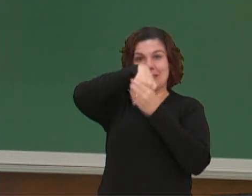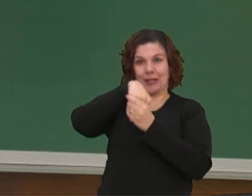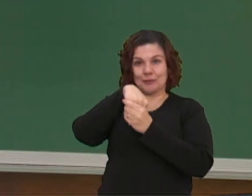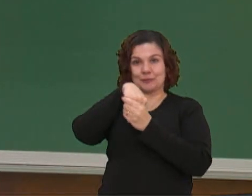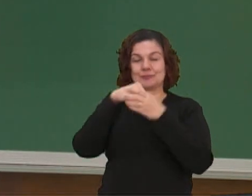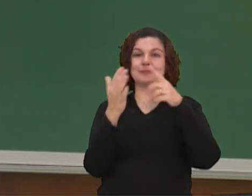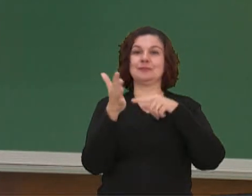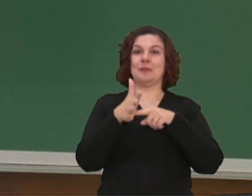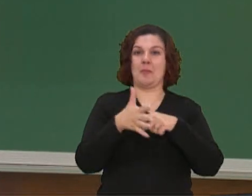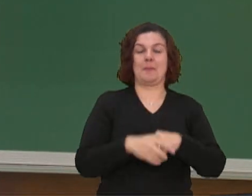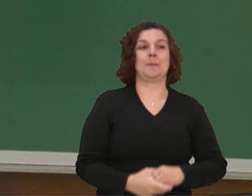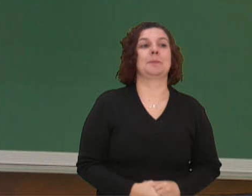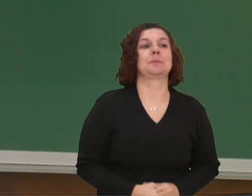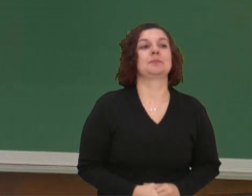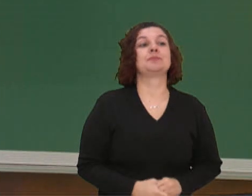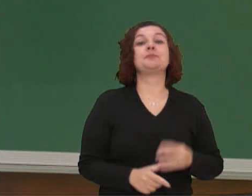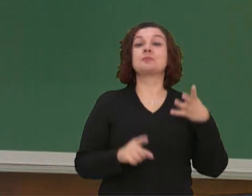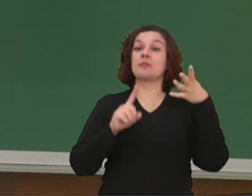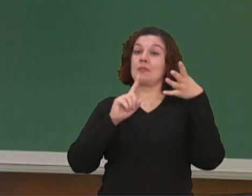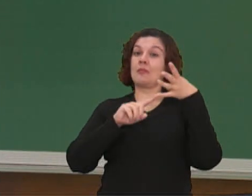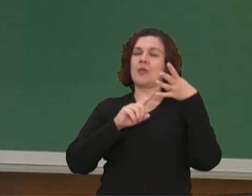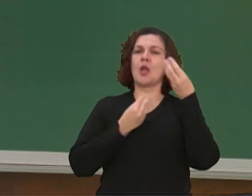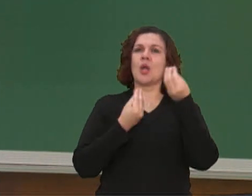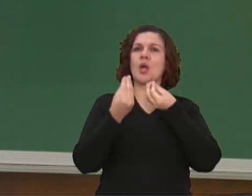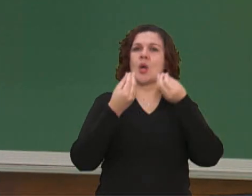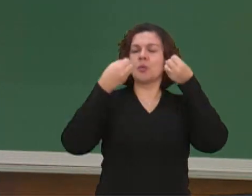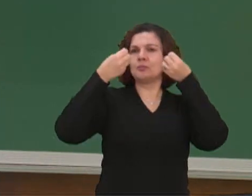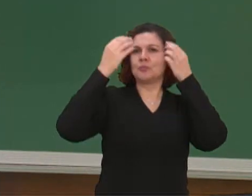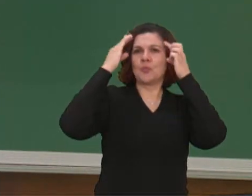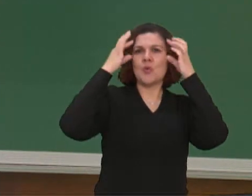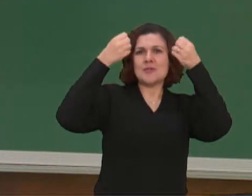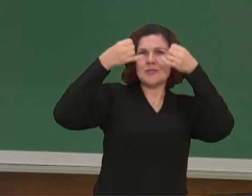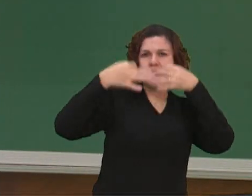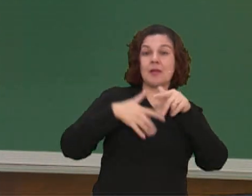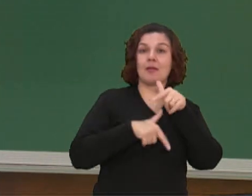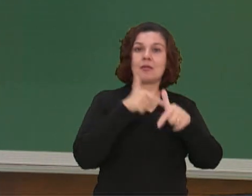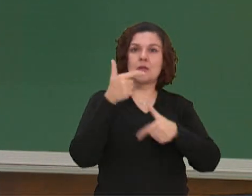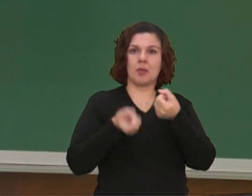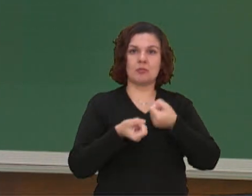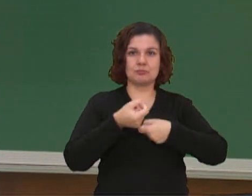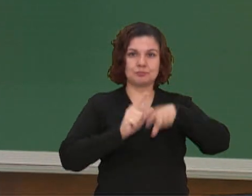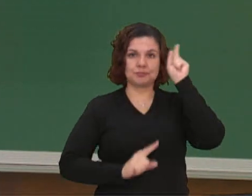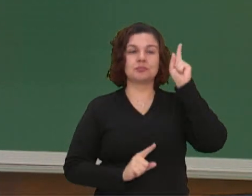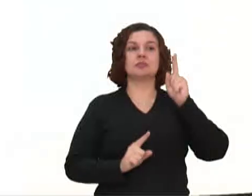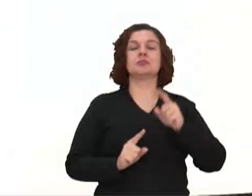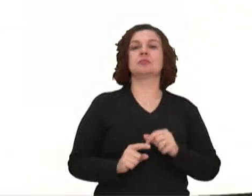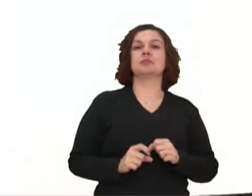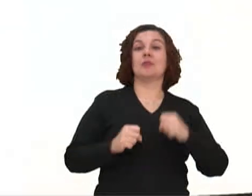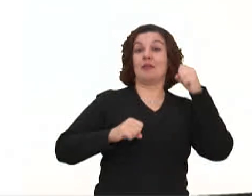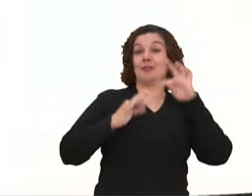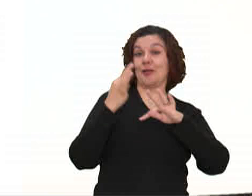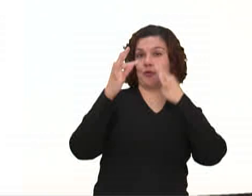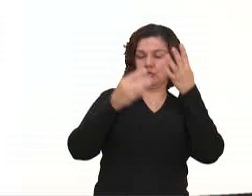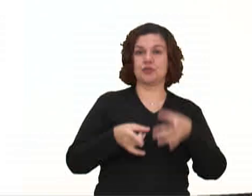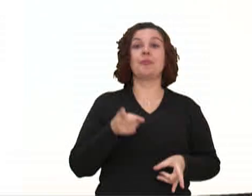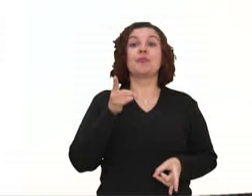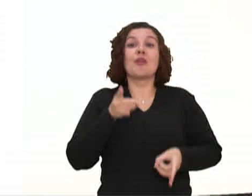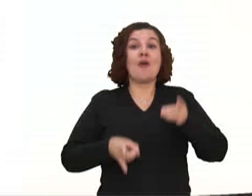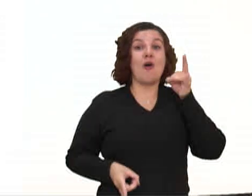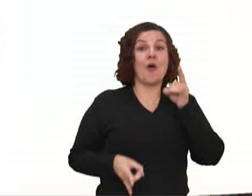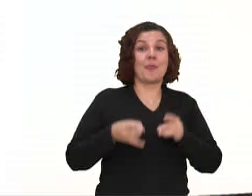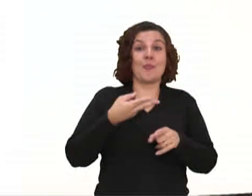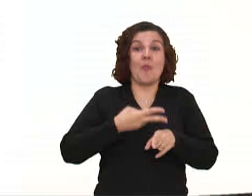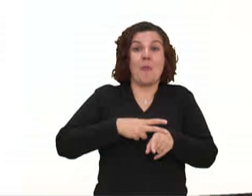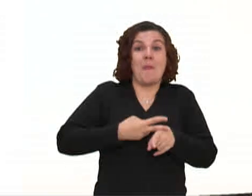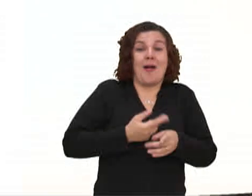né? Como podemos descrever o trabalho a partir das inovações tecnológicas? Robôs e máquinas substituem as funções